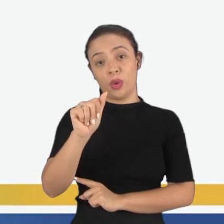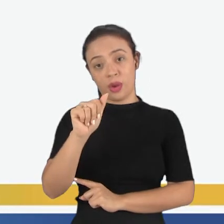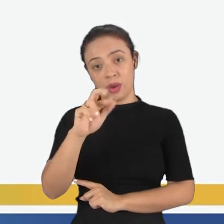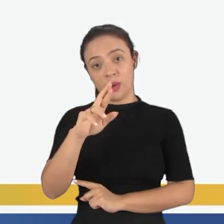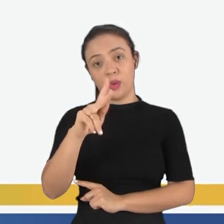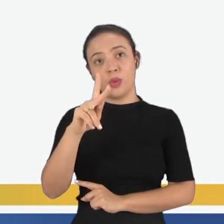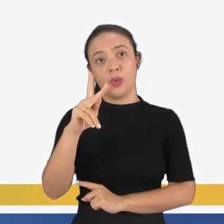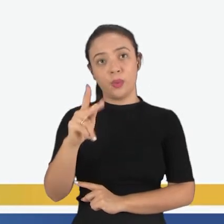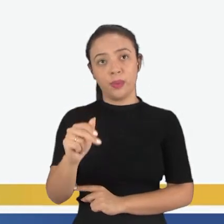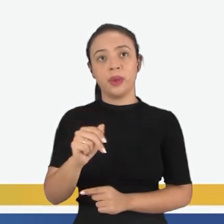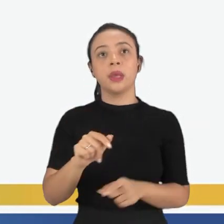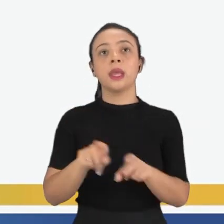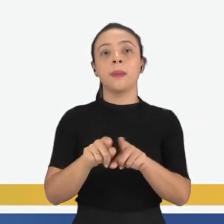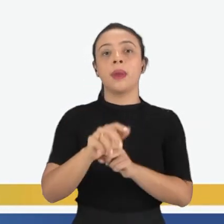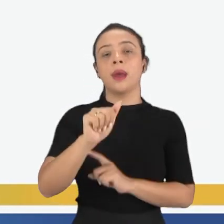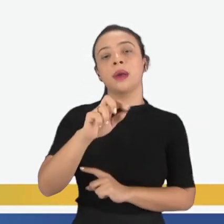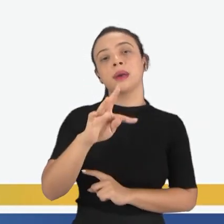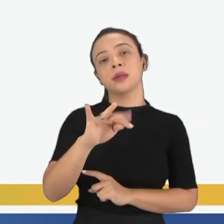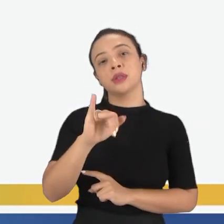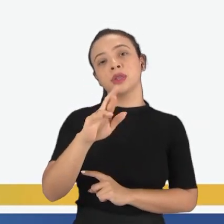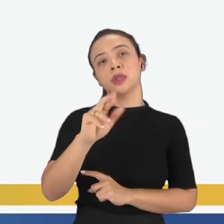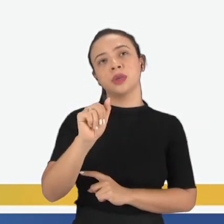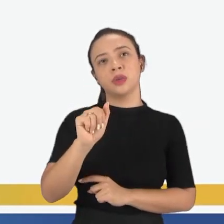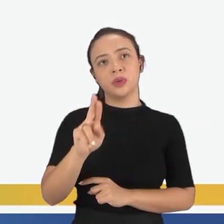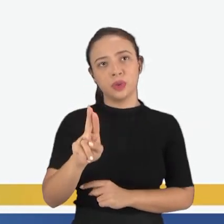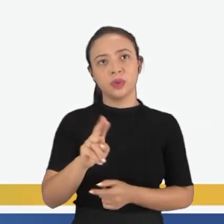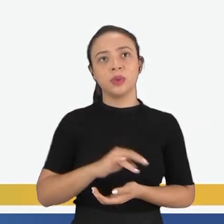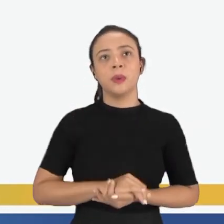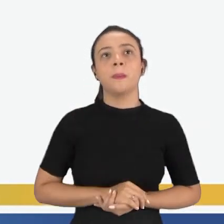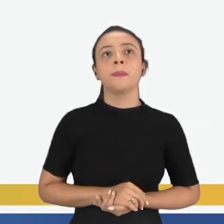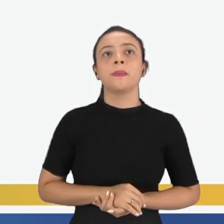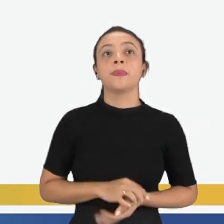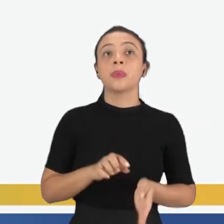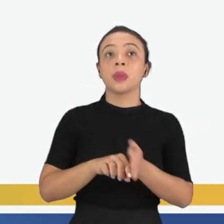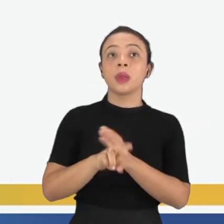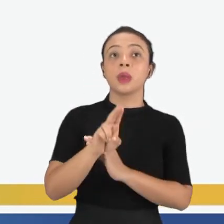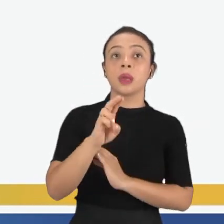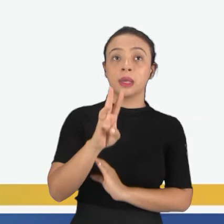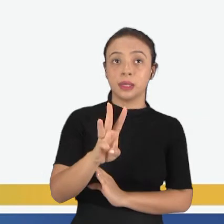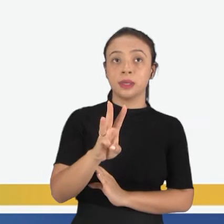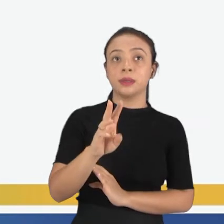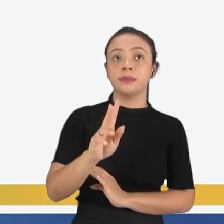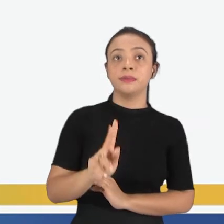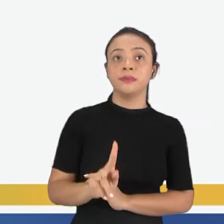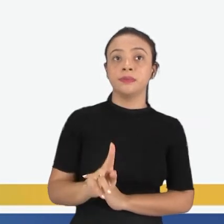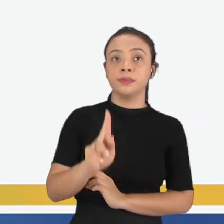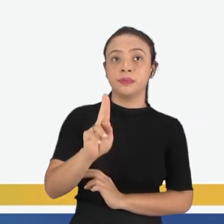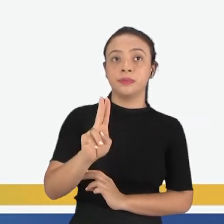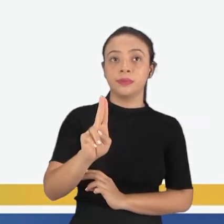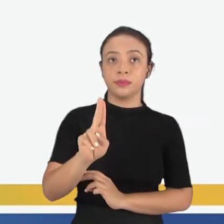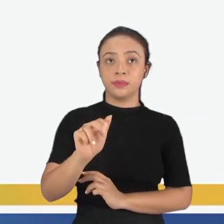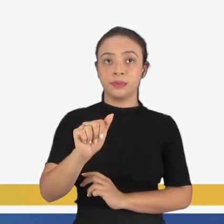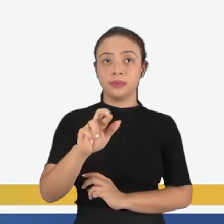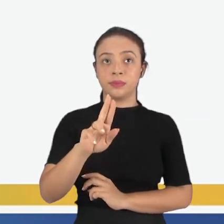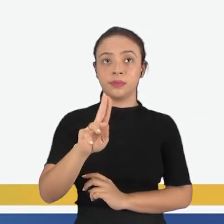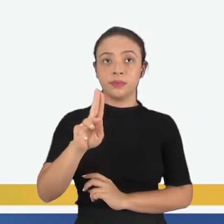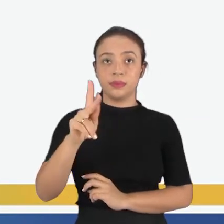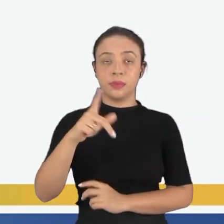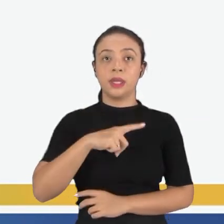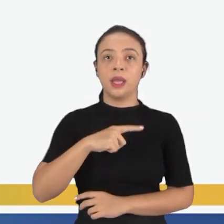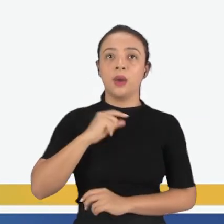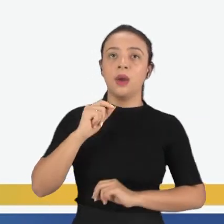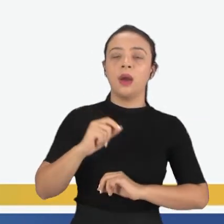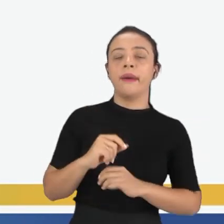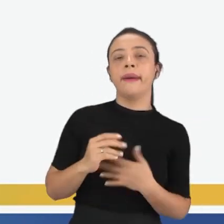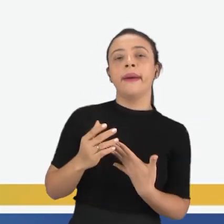O cuarupi, número 3, é uma dança que tem a finalidade de quê, gente? Homenagear os feitos heróicos, celebrar